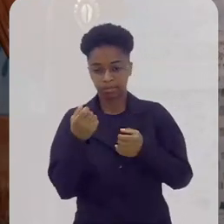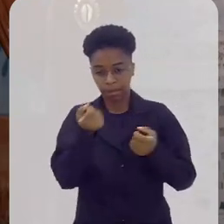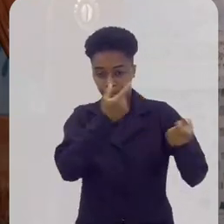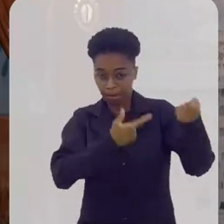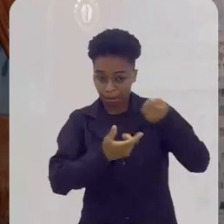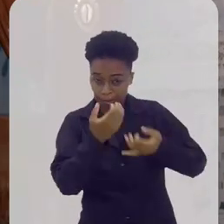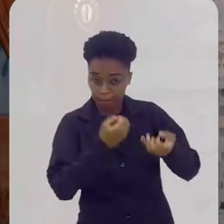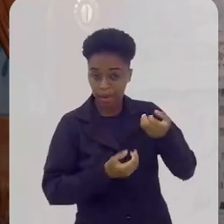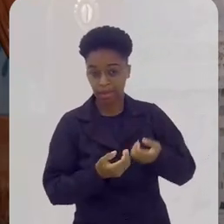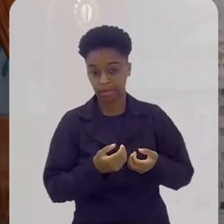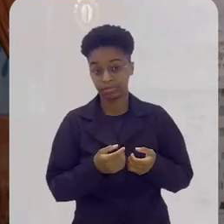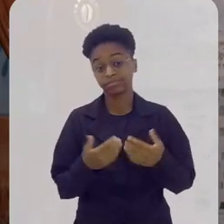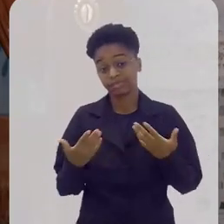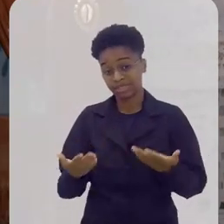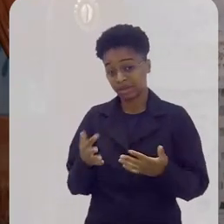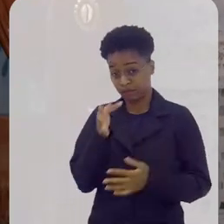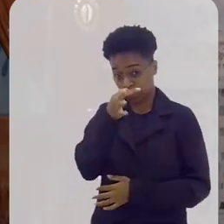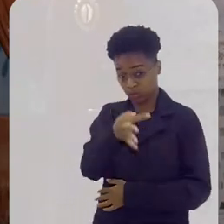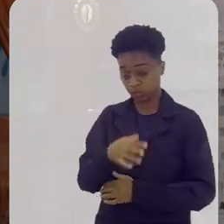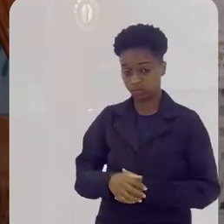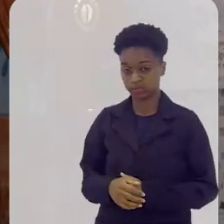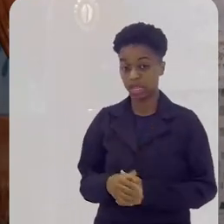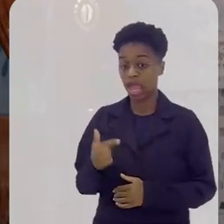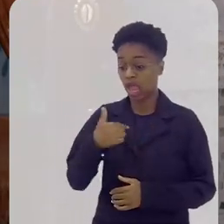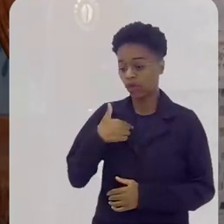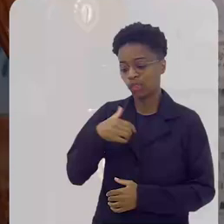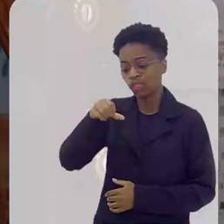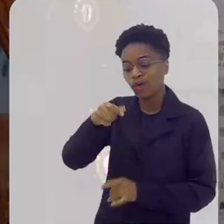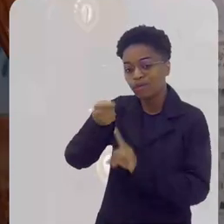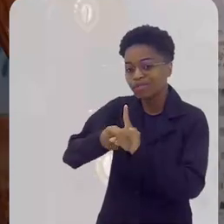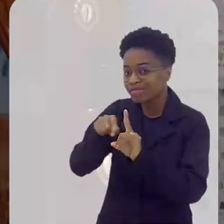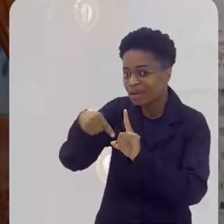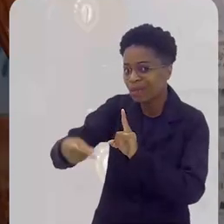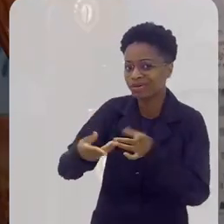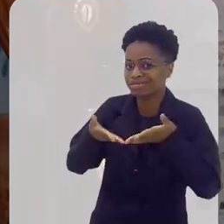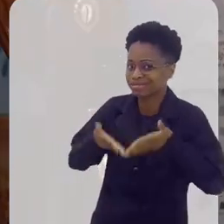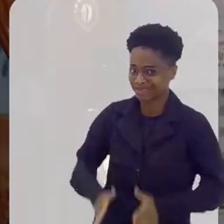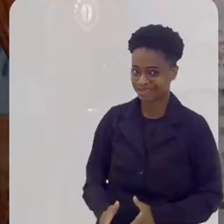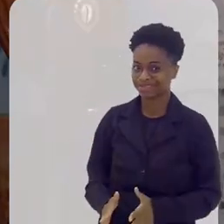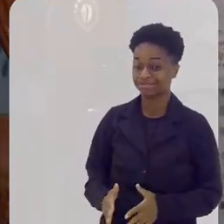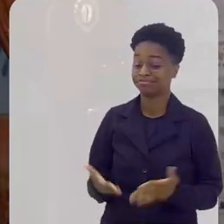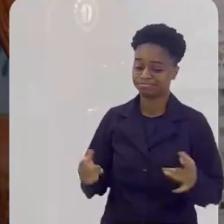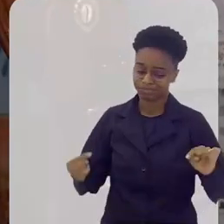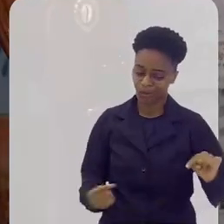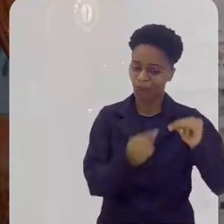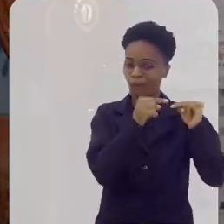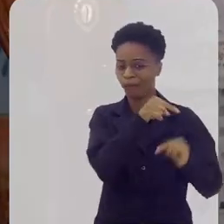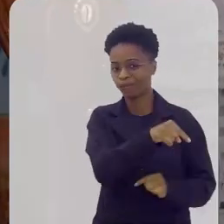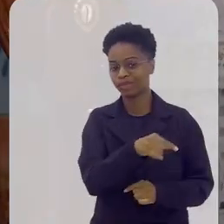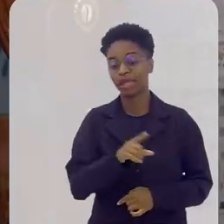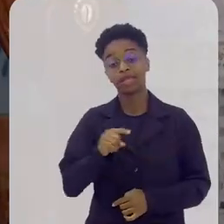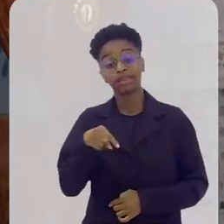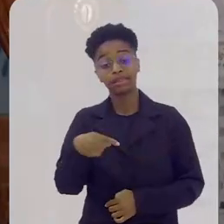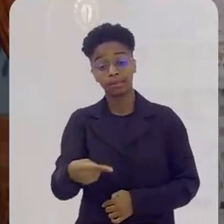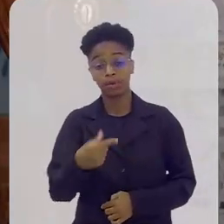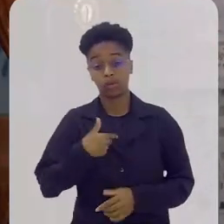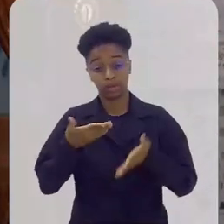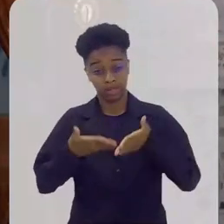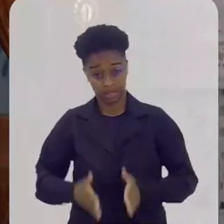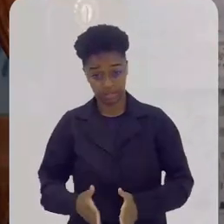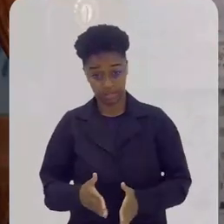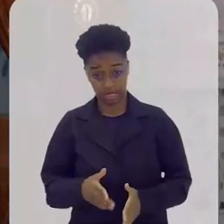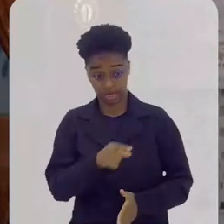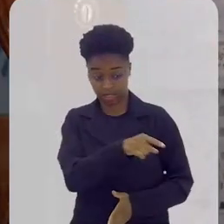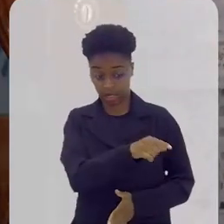9 meses depois eu nasci. Então foi certinho como ele previu. Então, quando eu nasço, a mamãe,